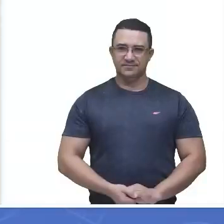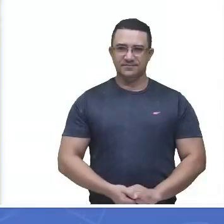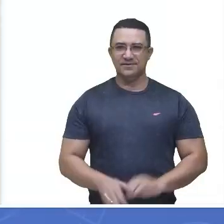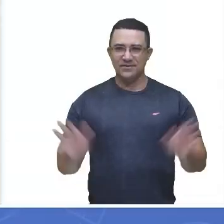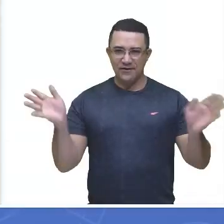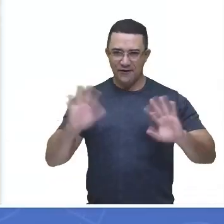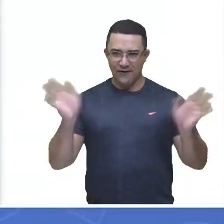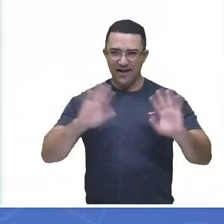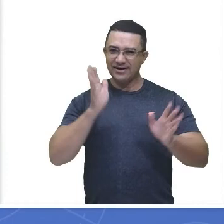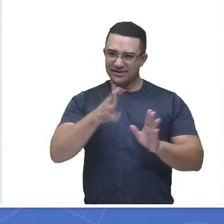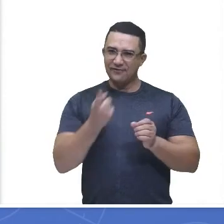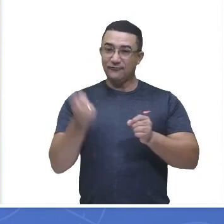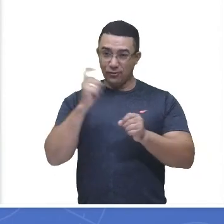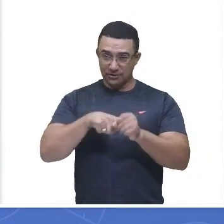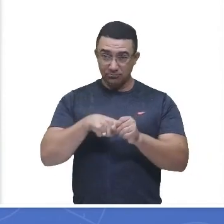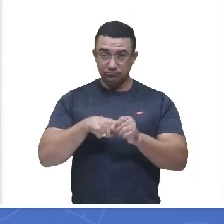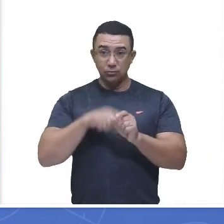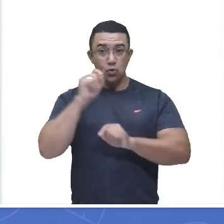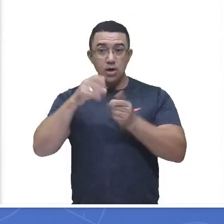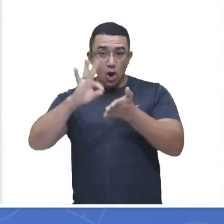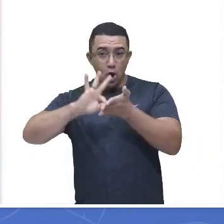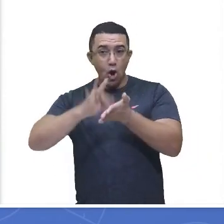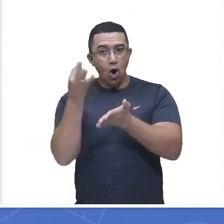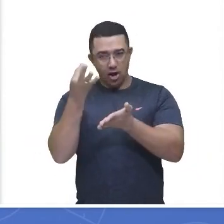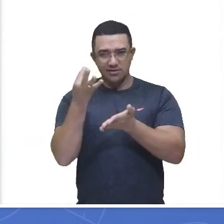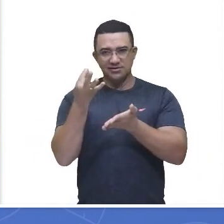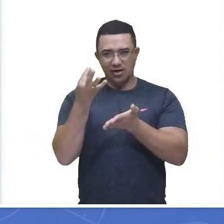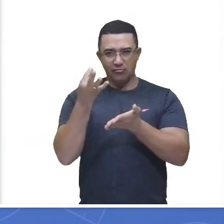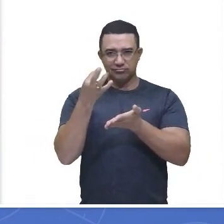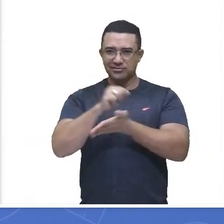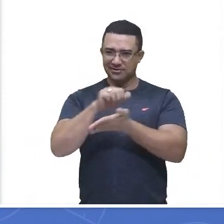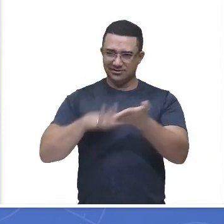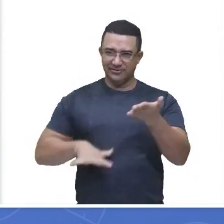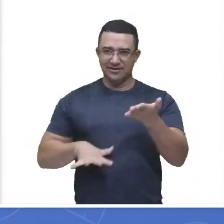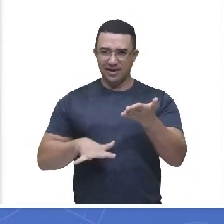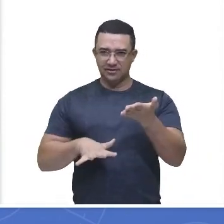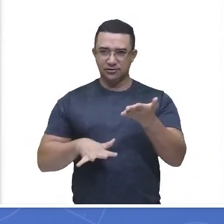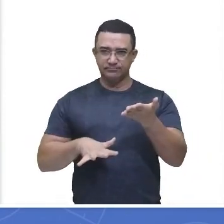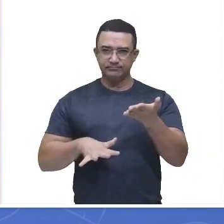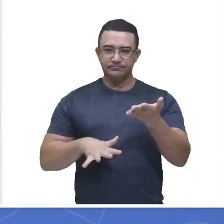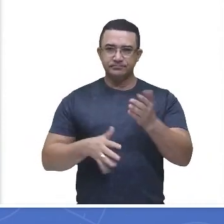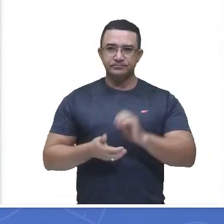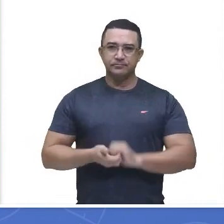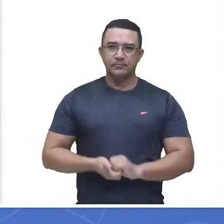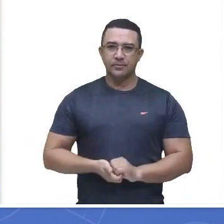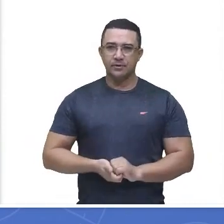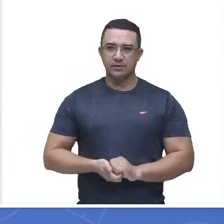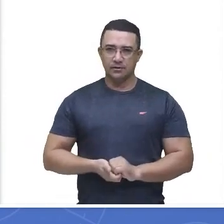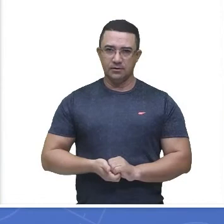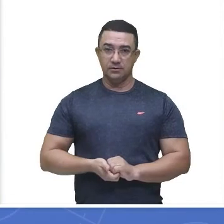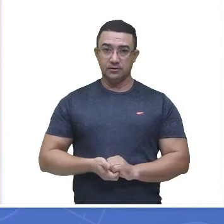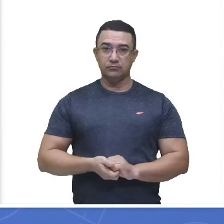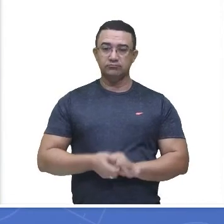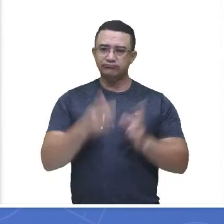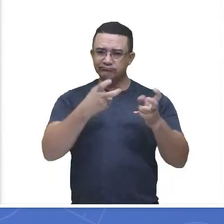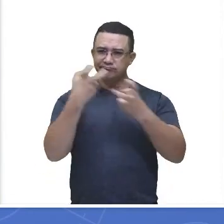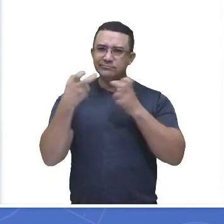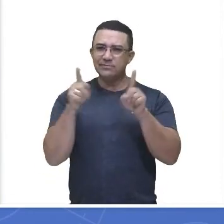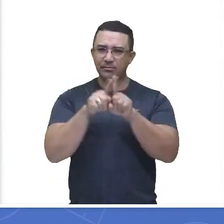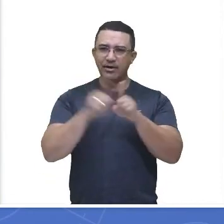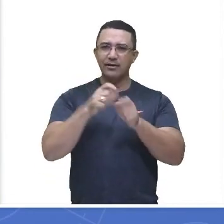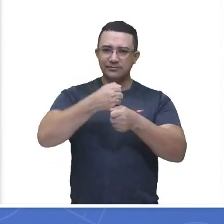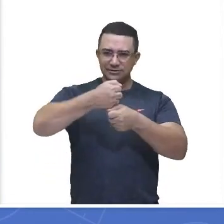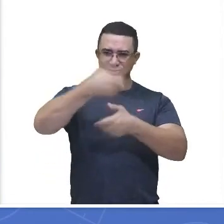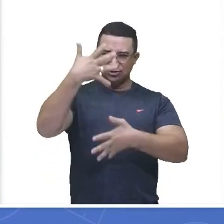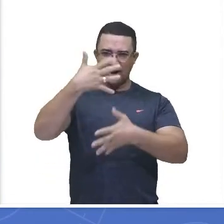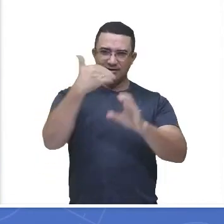Olá, voltamos agora para fazermos a nossa correção da nossa atividade proposta, né? Observei no chat tinha